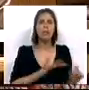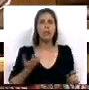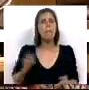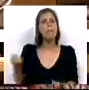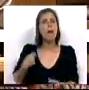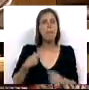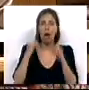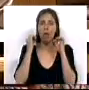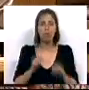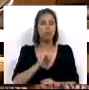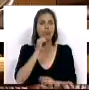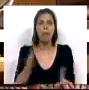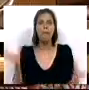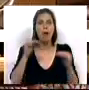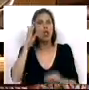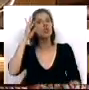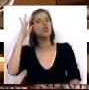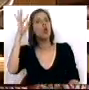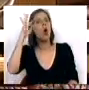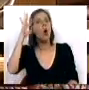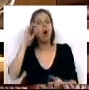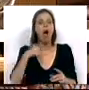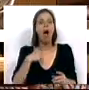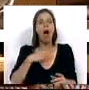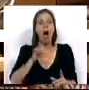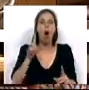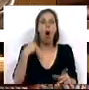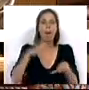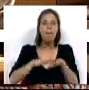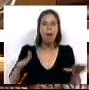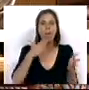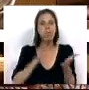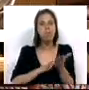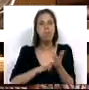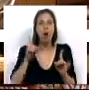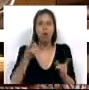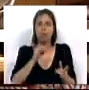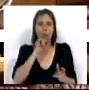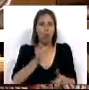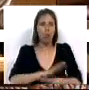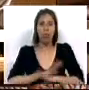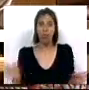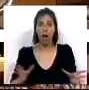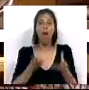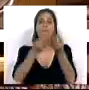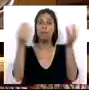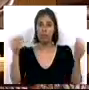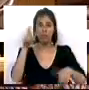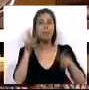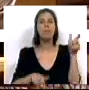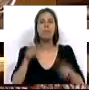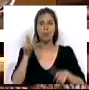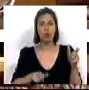desemprego, nem puderam mais sonhar com uma refeição tomada à mesa de um restaurante. E muitas